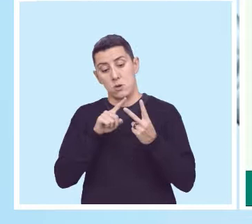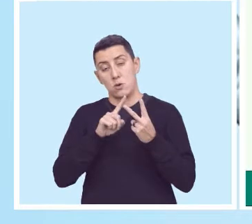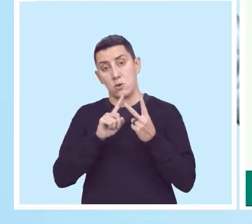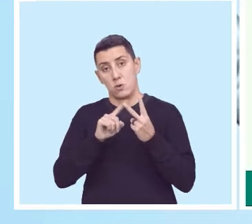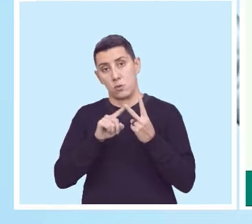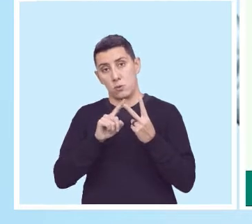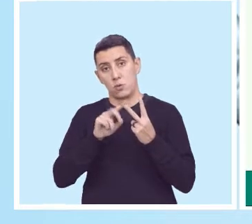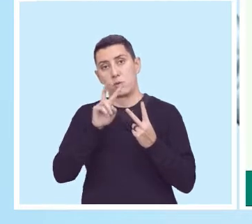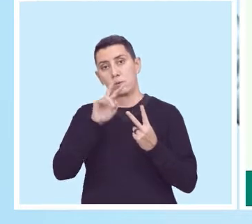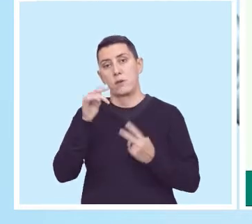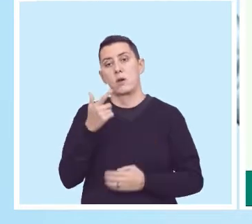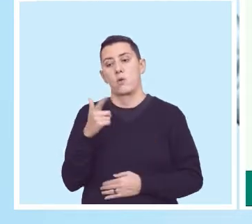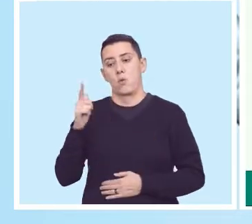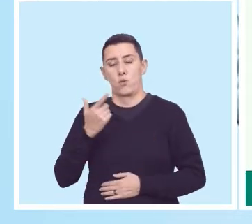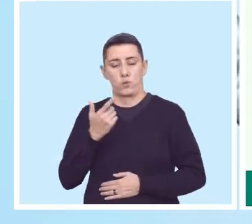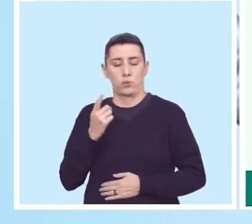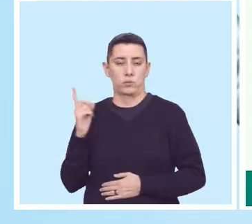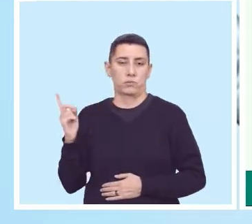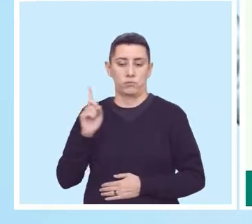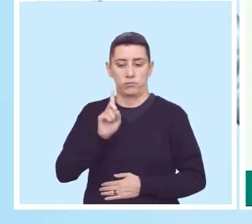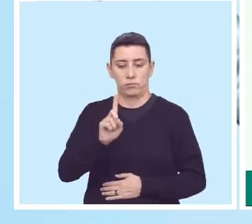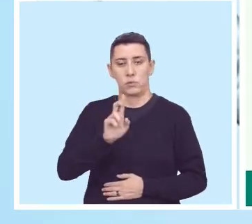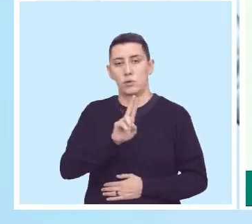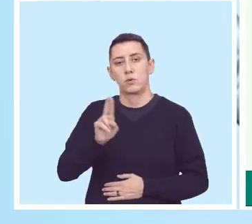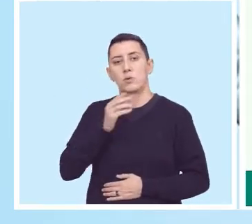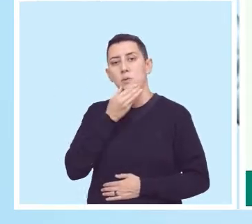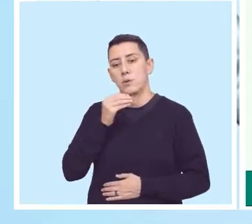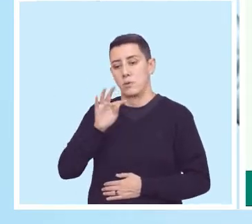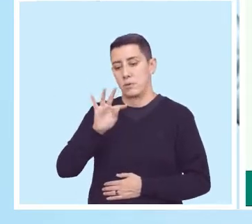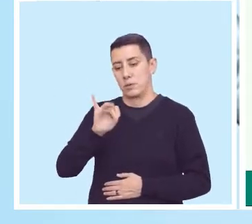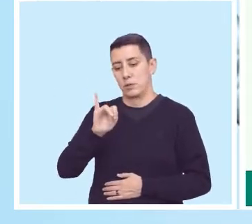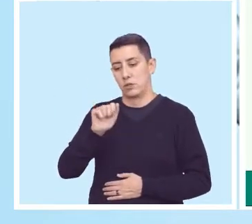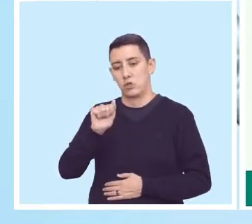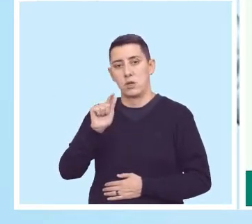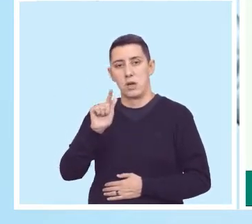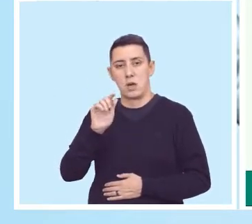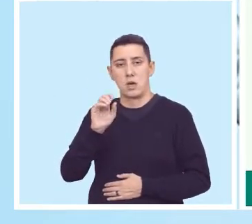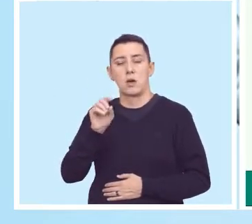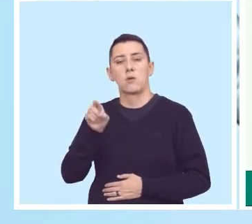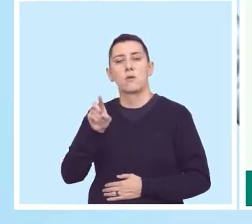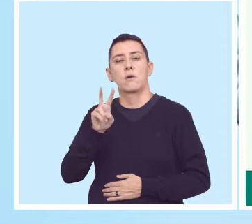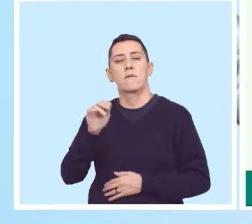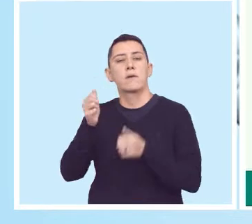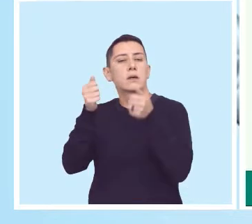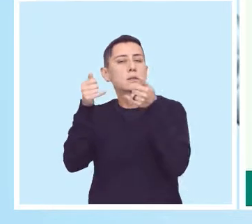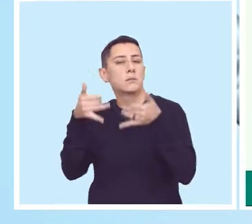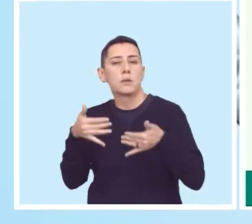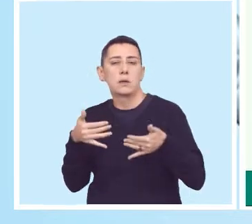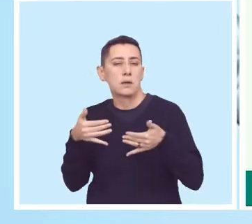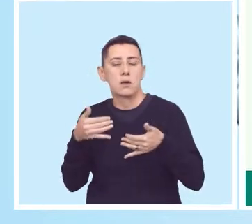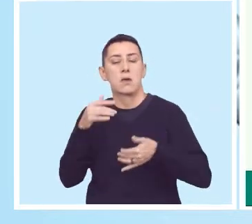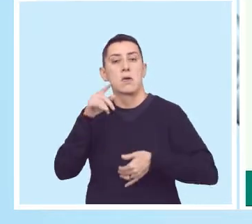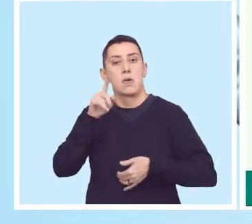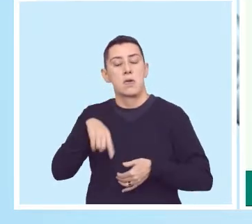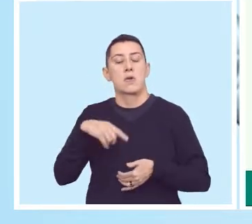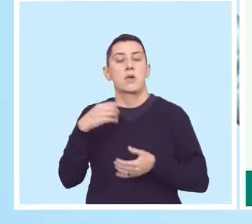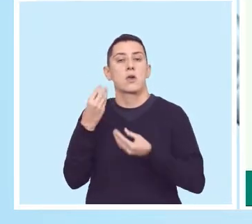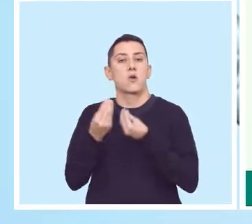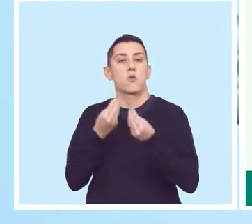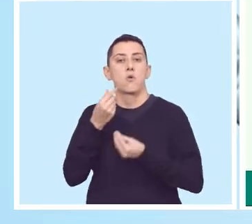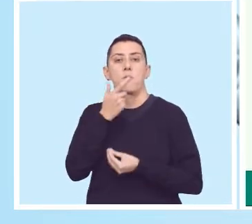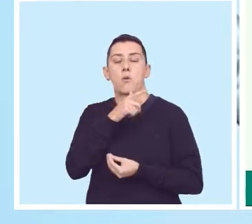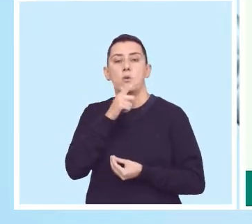um outro colega, que é o Tiago de Sá, e aí ele vai falar exatamente sobre a parte da